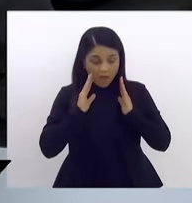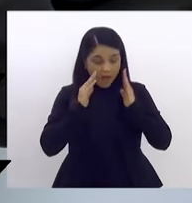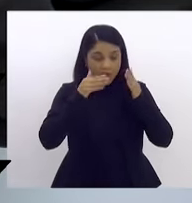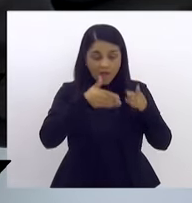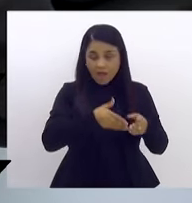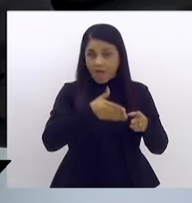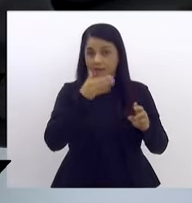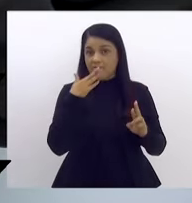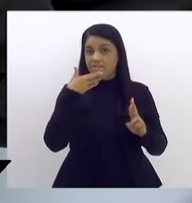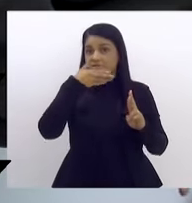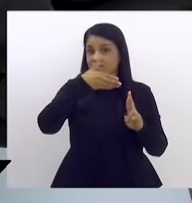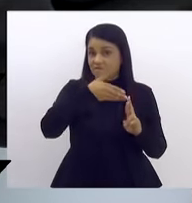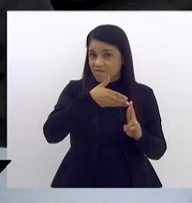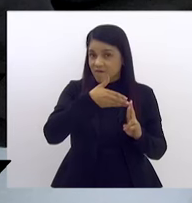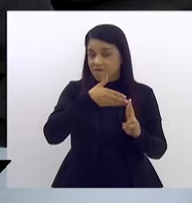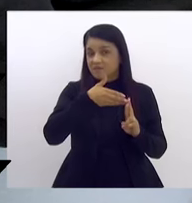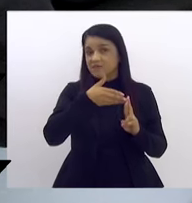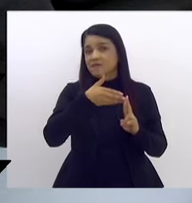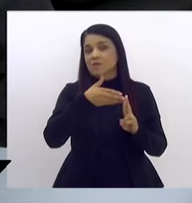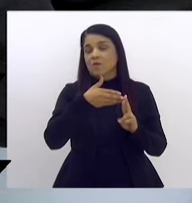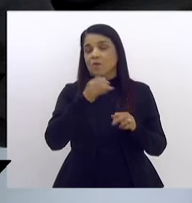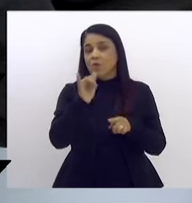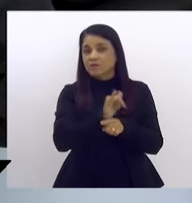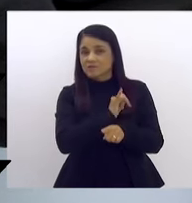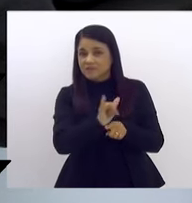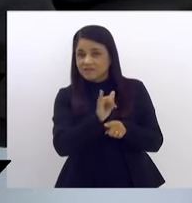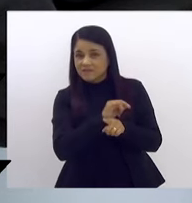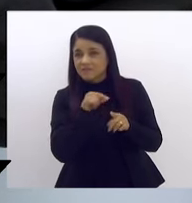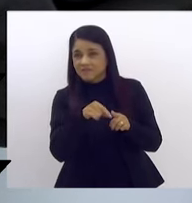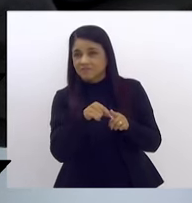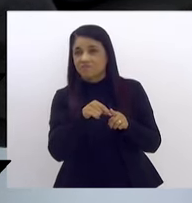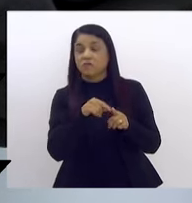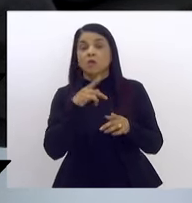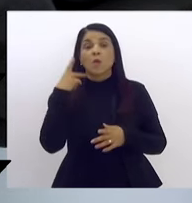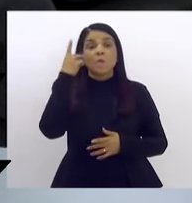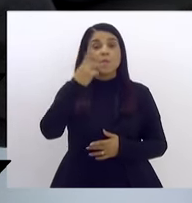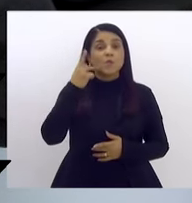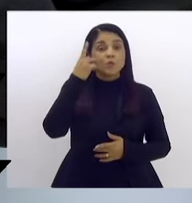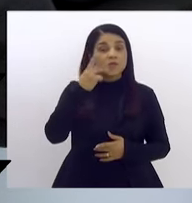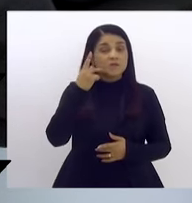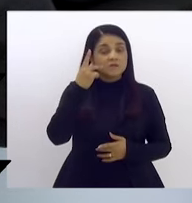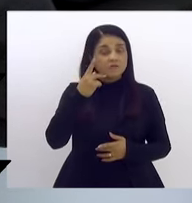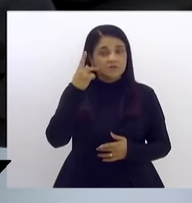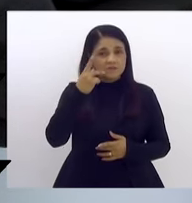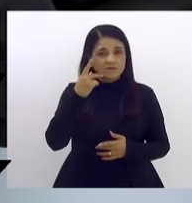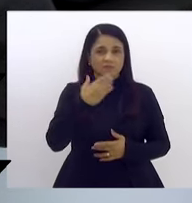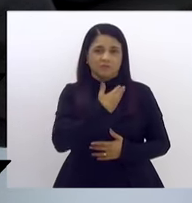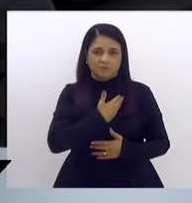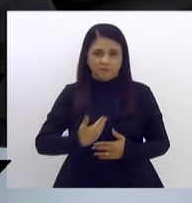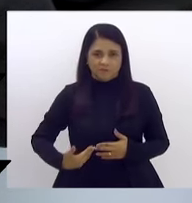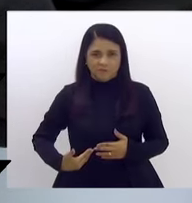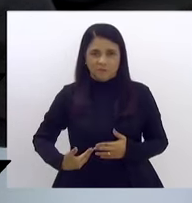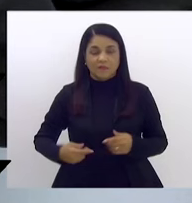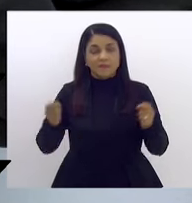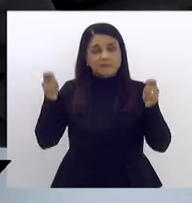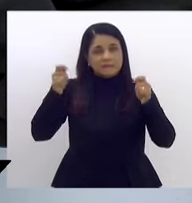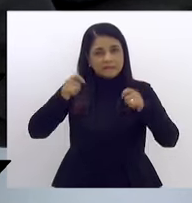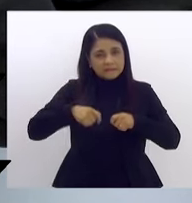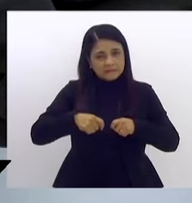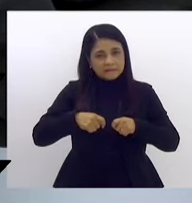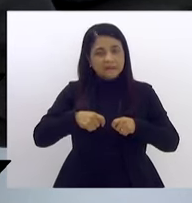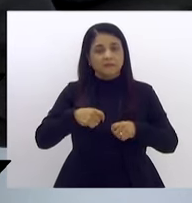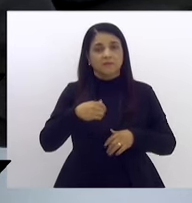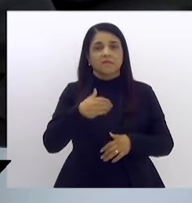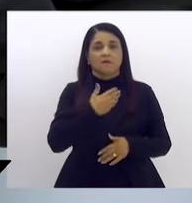referência a determinadas iniciativas de políticas públicas que seriam o que daria condições do poder público